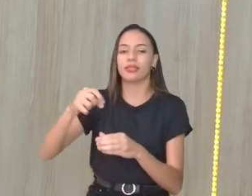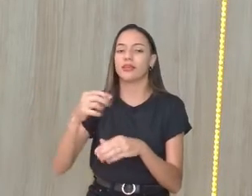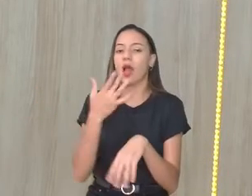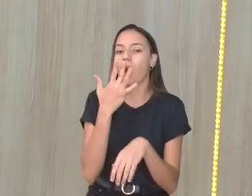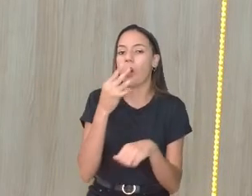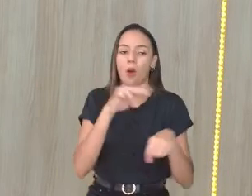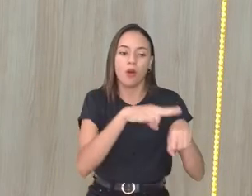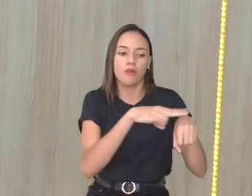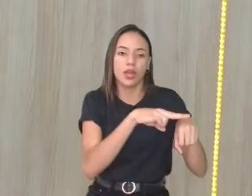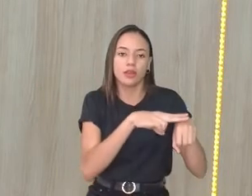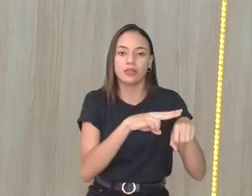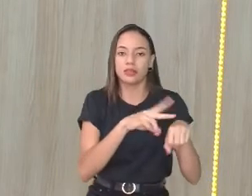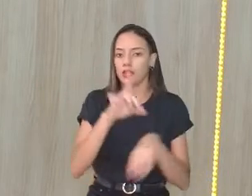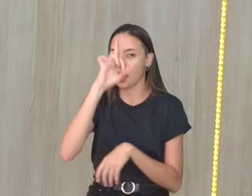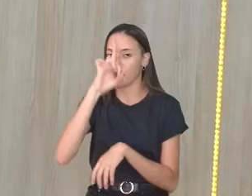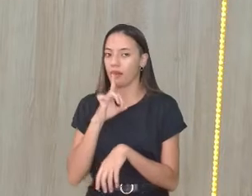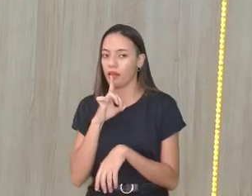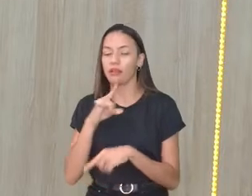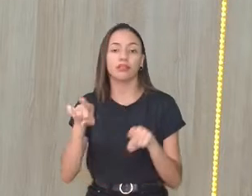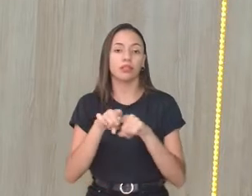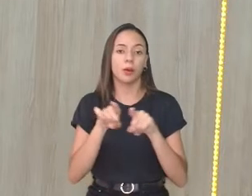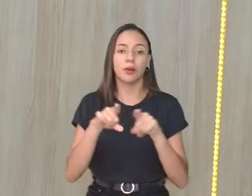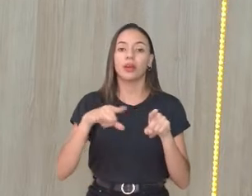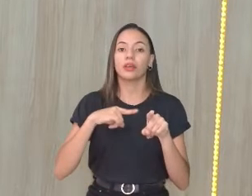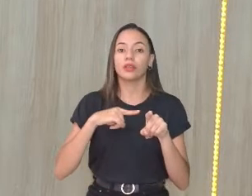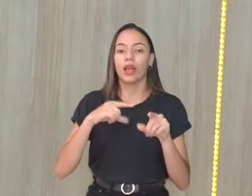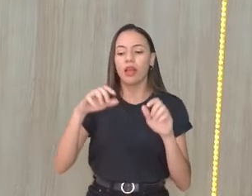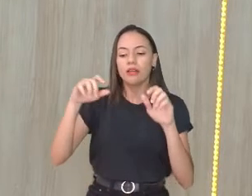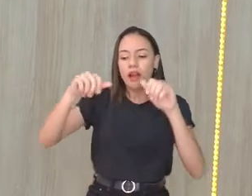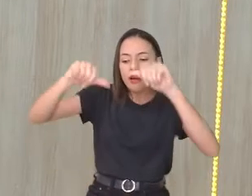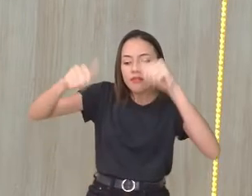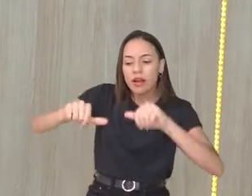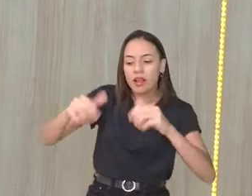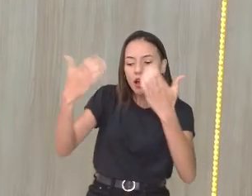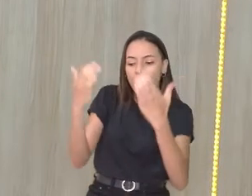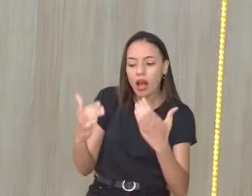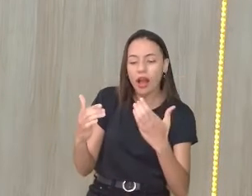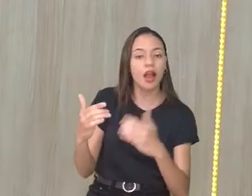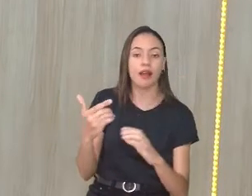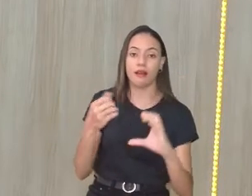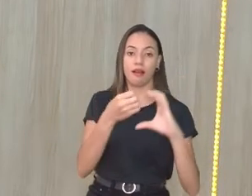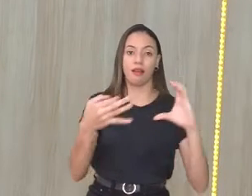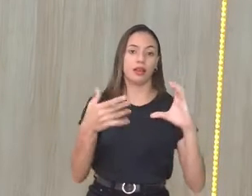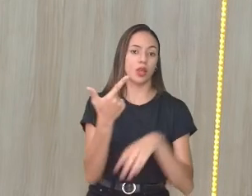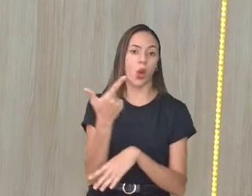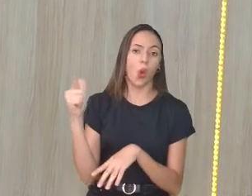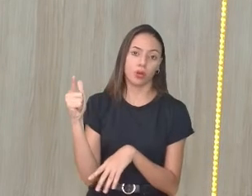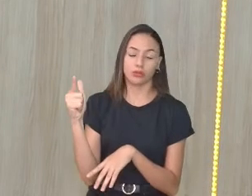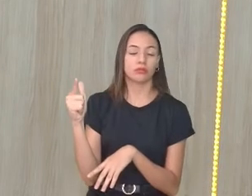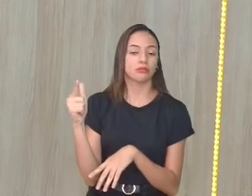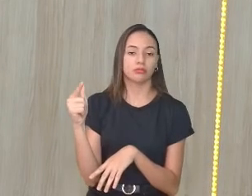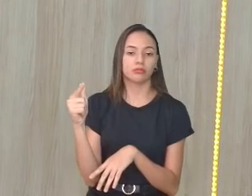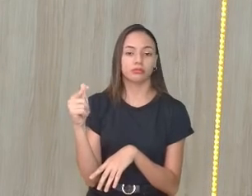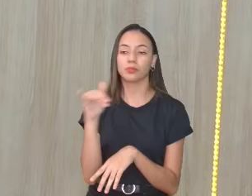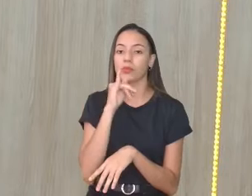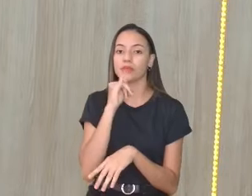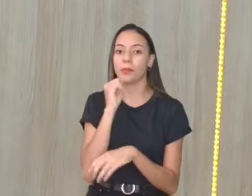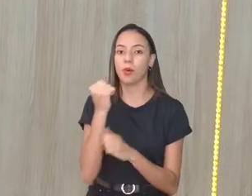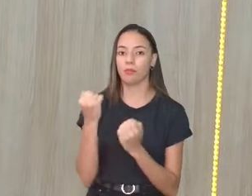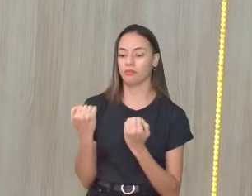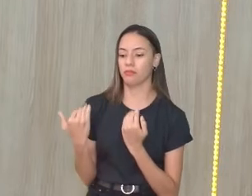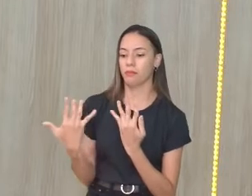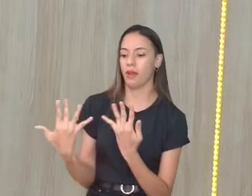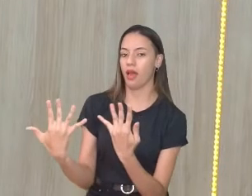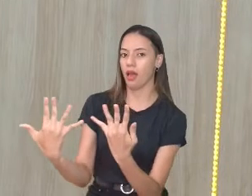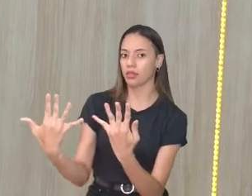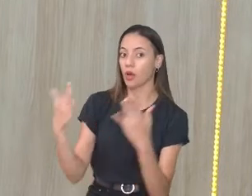da semente de cor verde, a gente também pode analisar outras características. No caso aqui das plantas, que